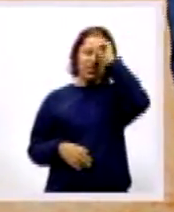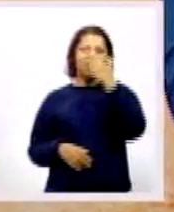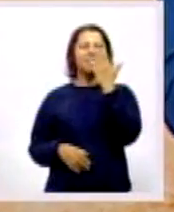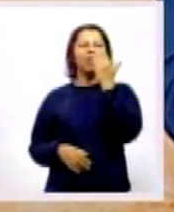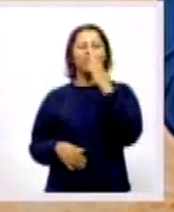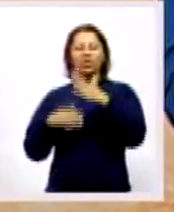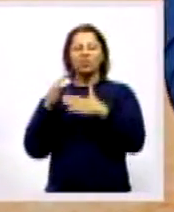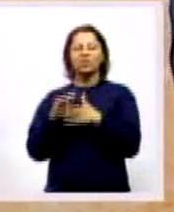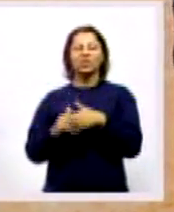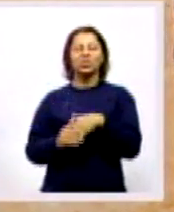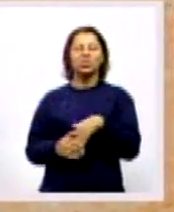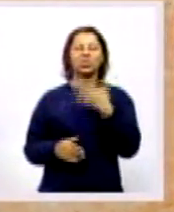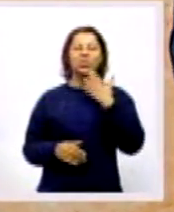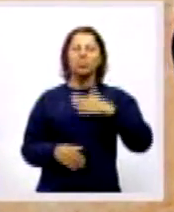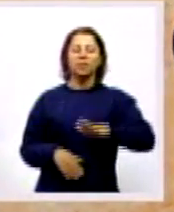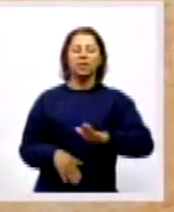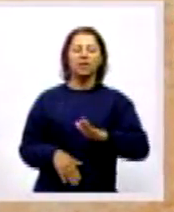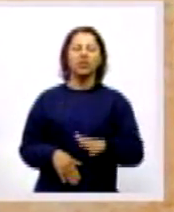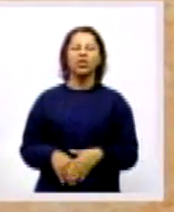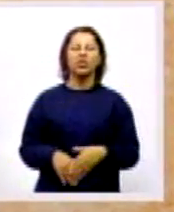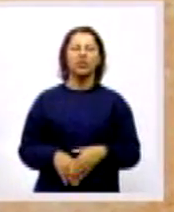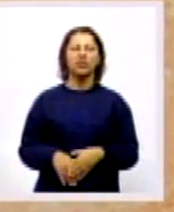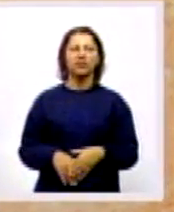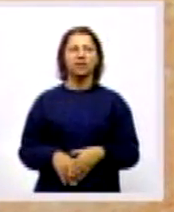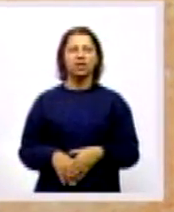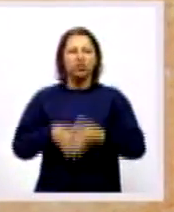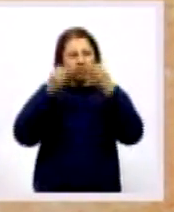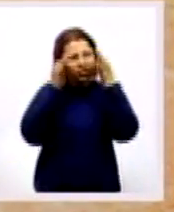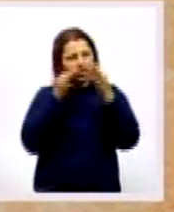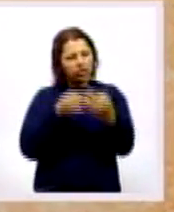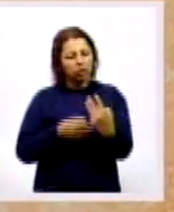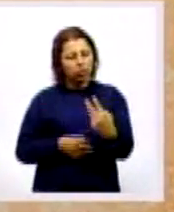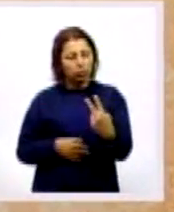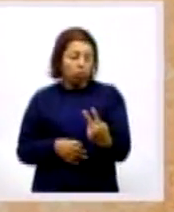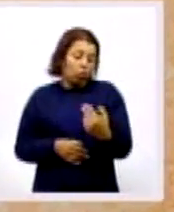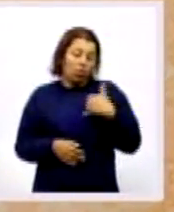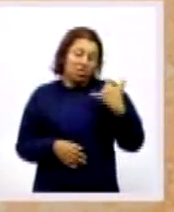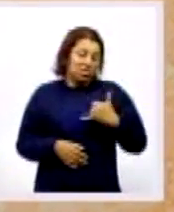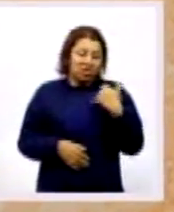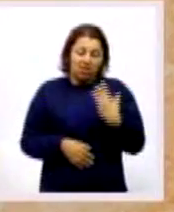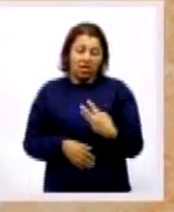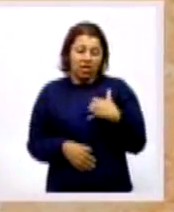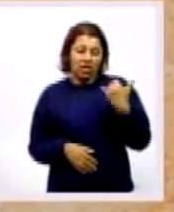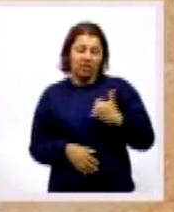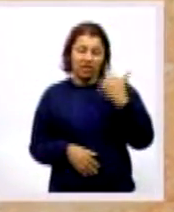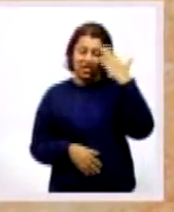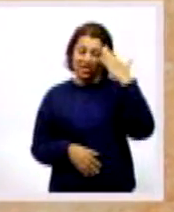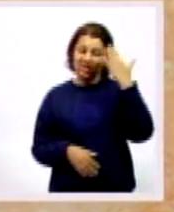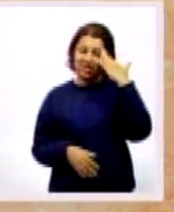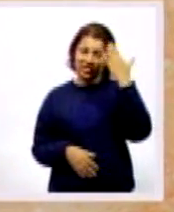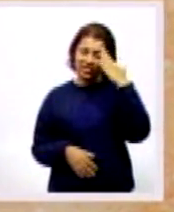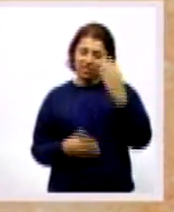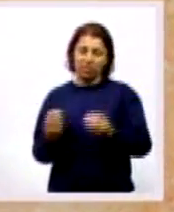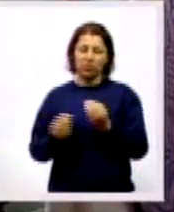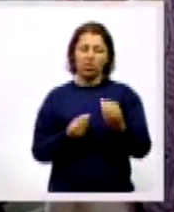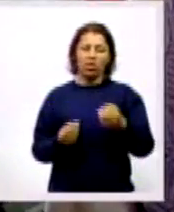Uma criança que está escutando isso com 2, 3 anos, ela tem consciência para saber que barata não rói a cara da